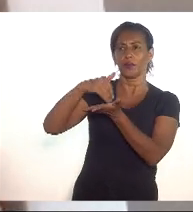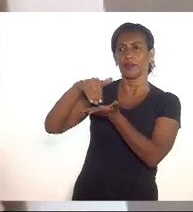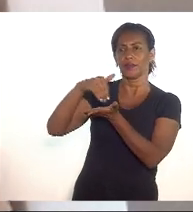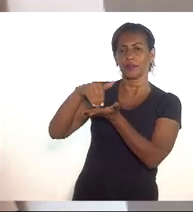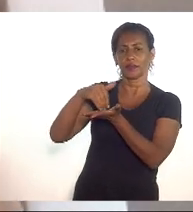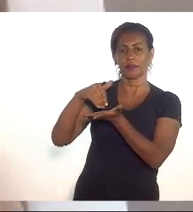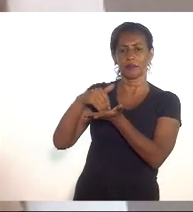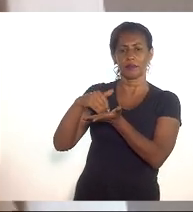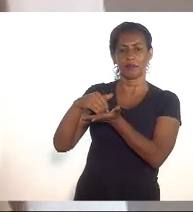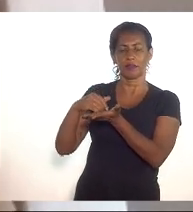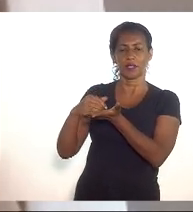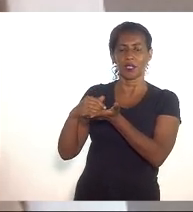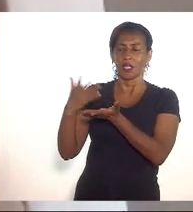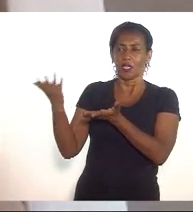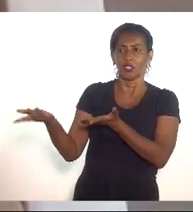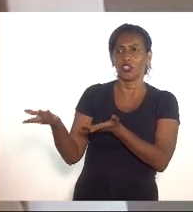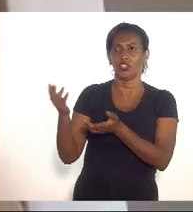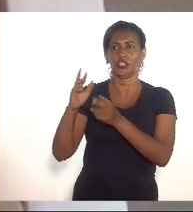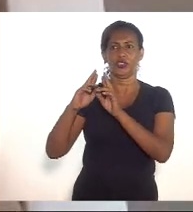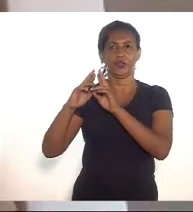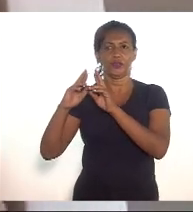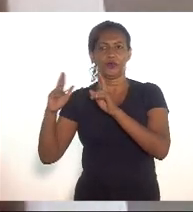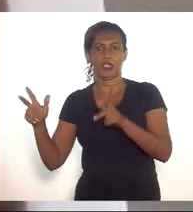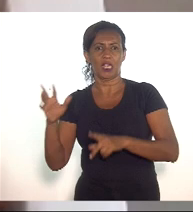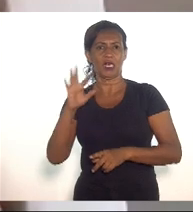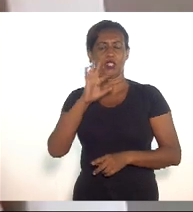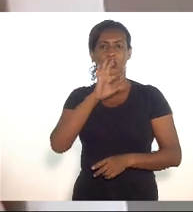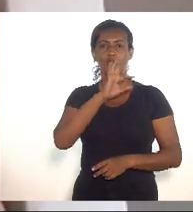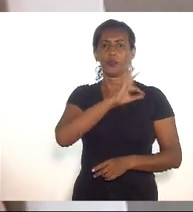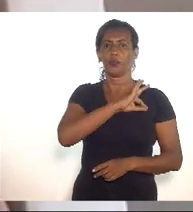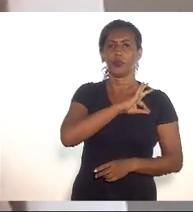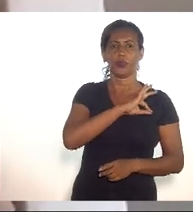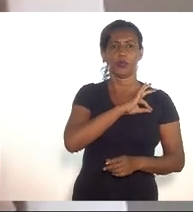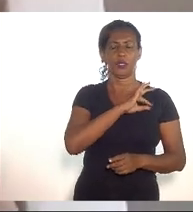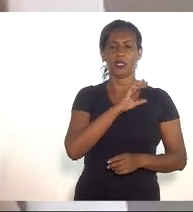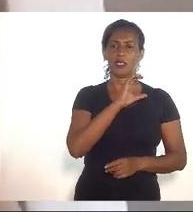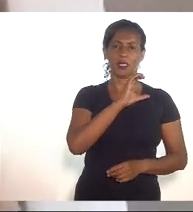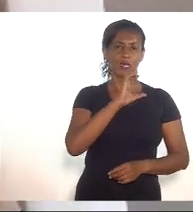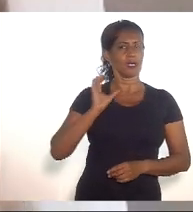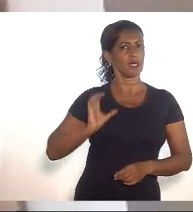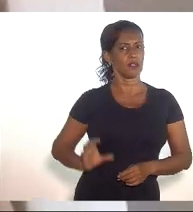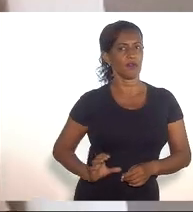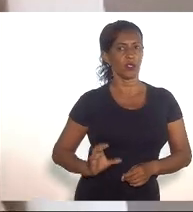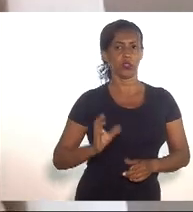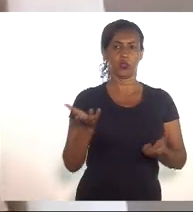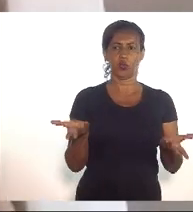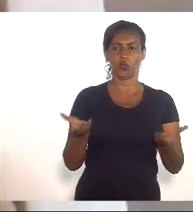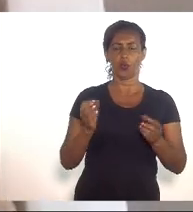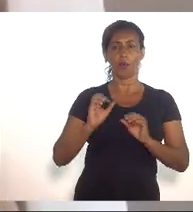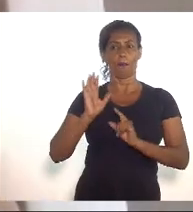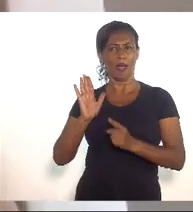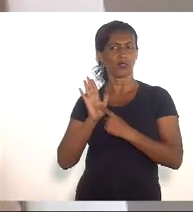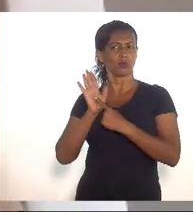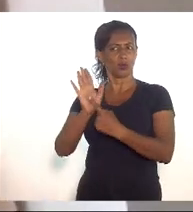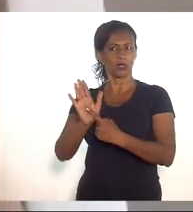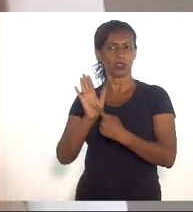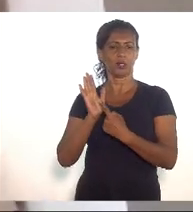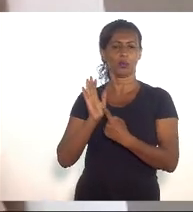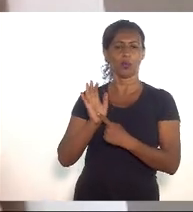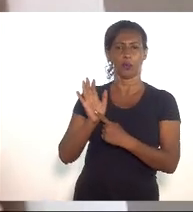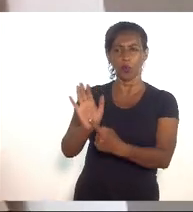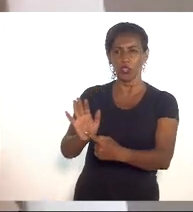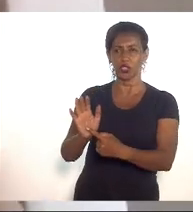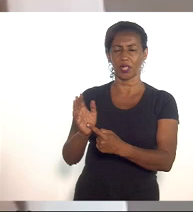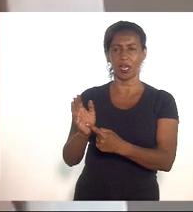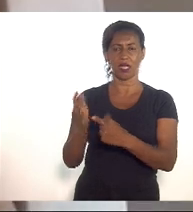Ambiente e Sustentabilidade, uma Secretaria de Polícia Civil. Mas nós conseguimos mostrar também e trazer